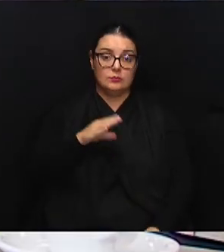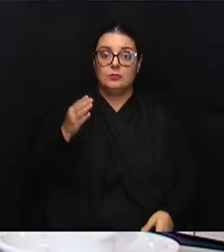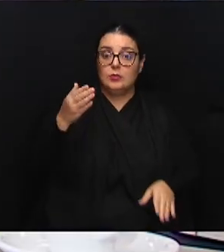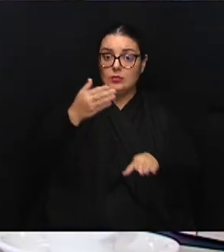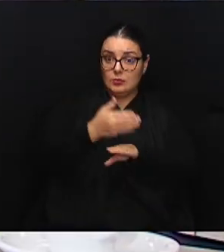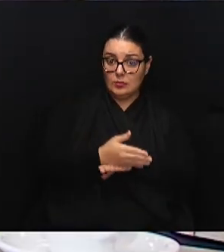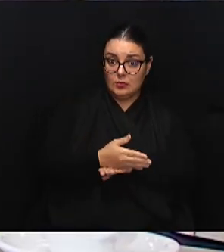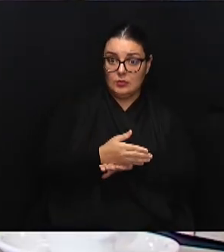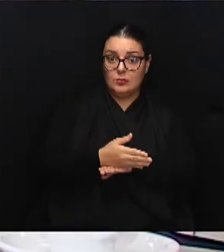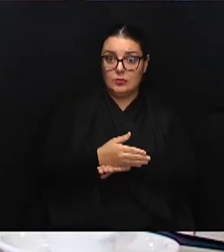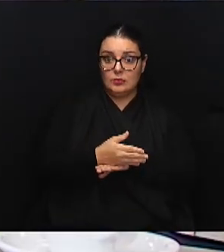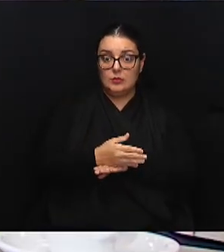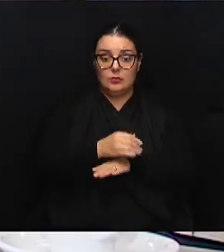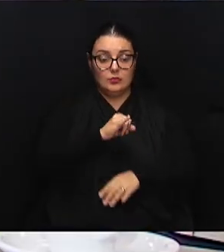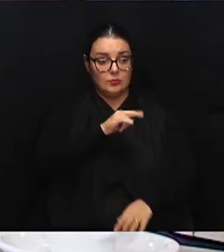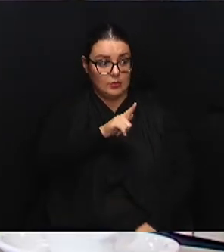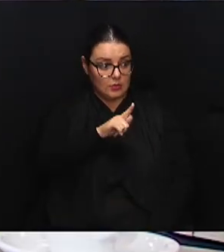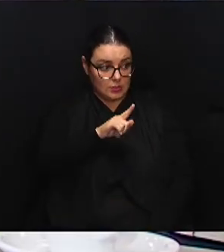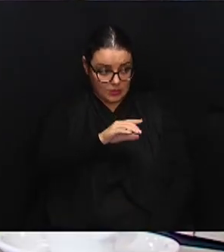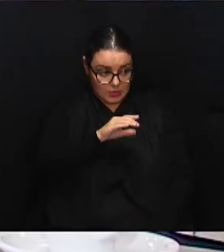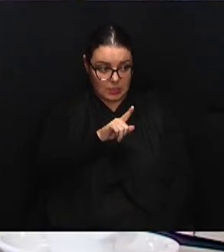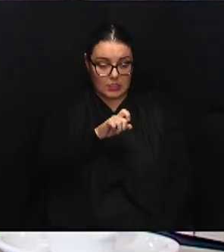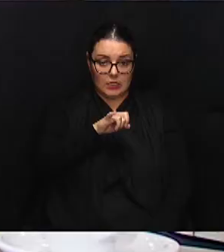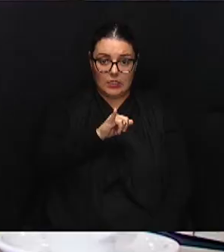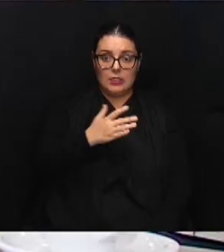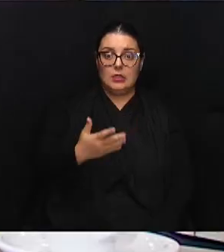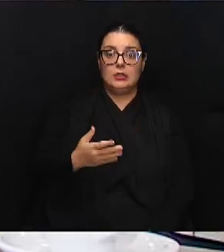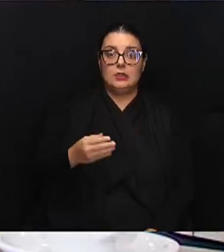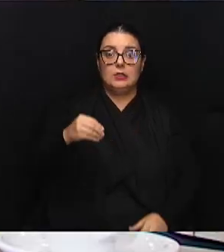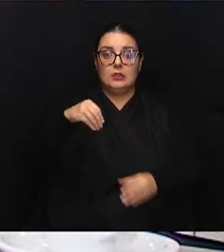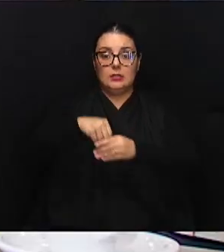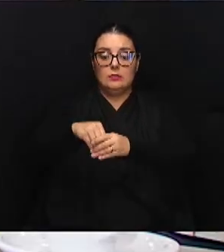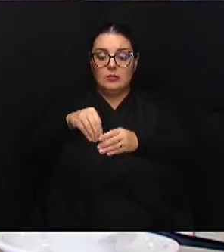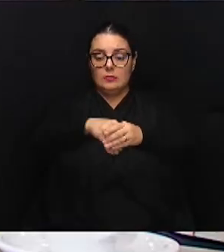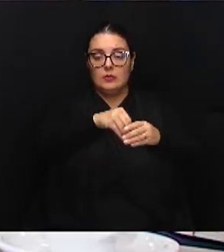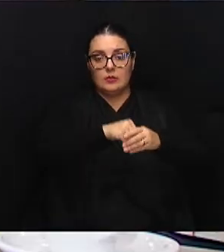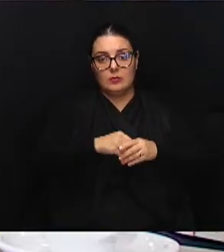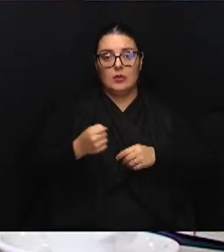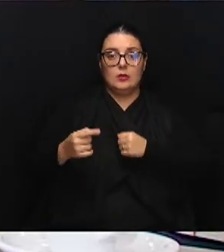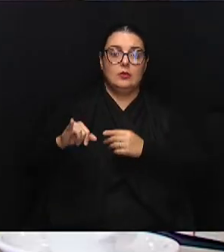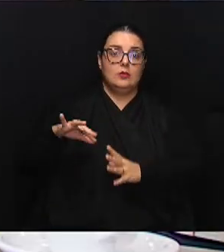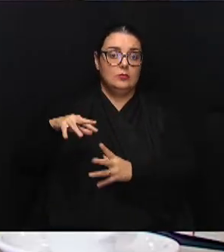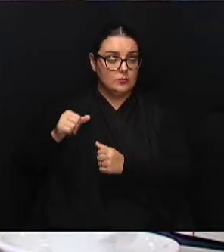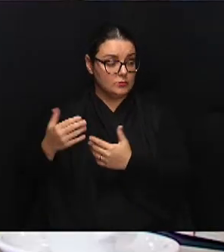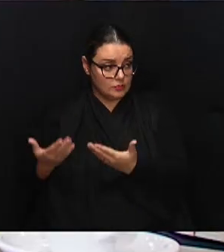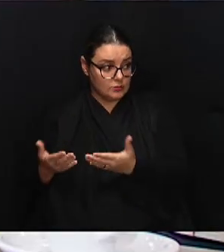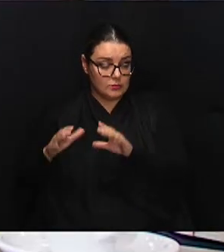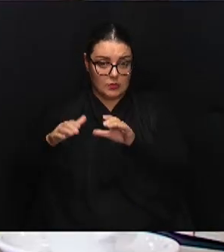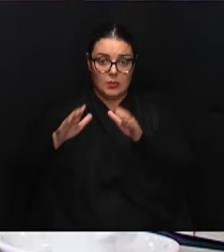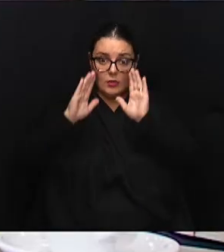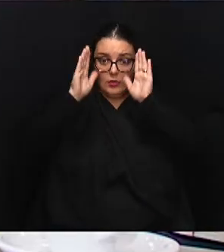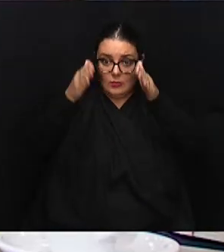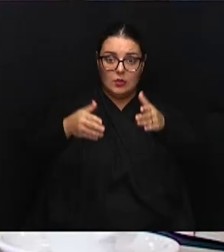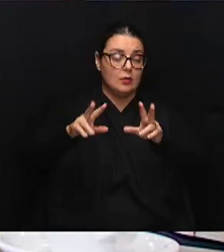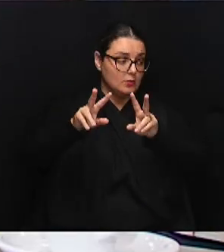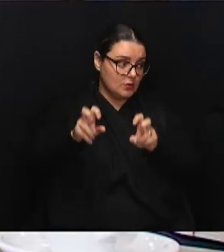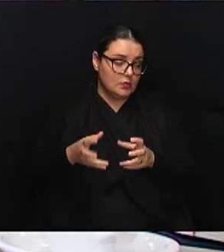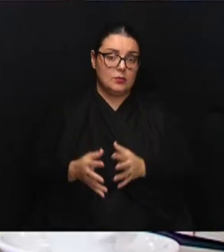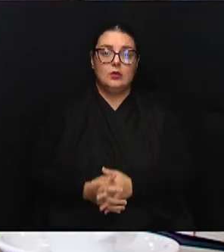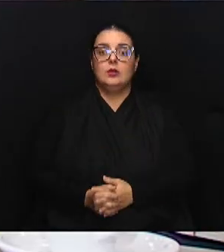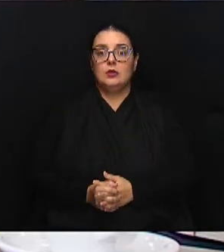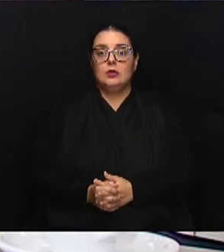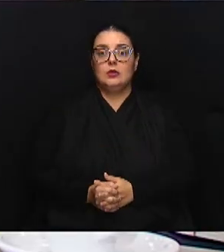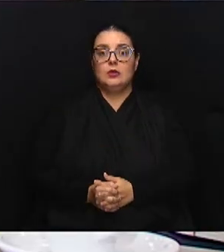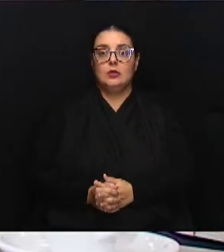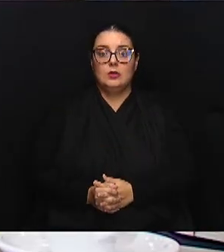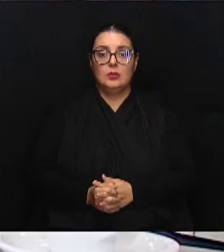do ICLEI e integram alguns comitês internacionais voltados a este tema. E aí